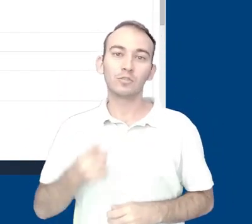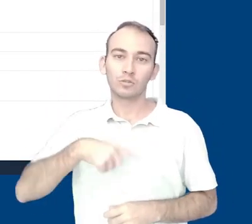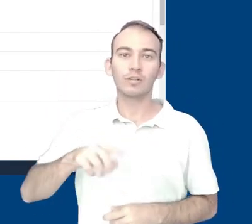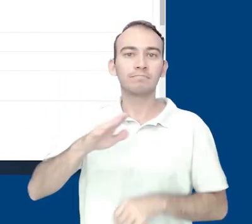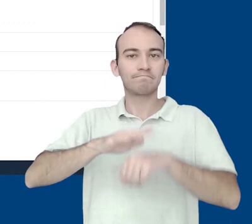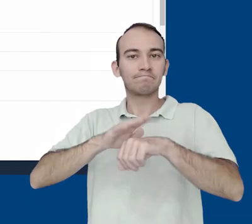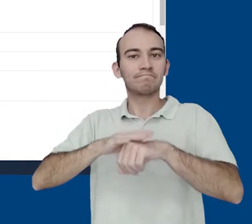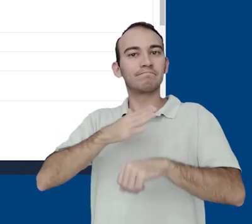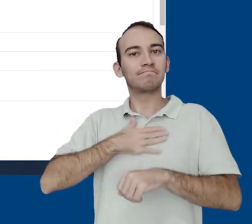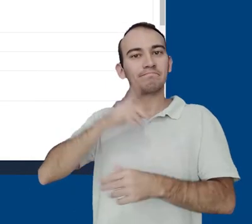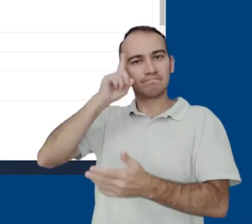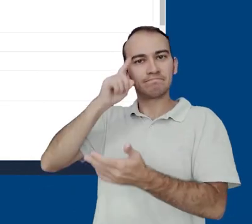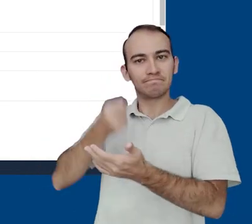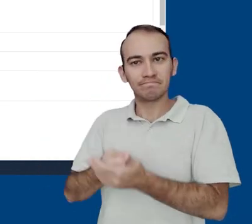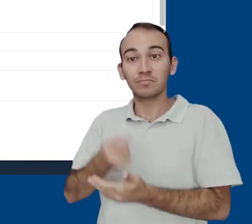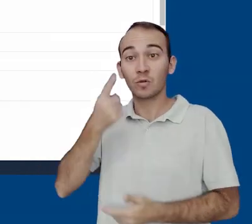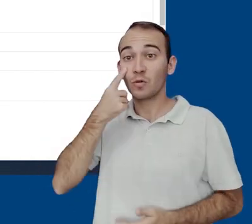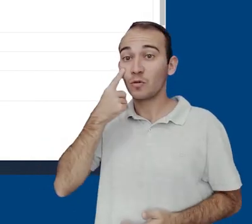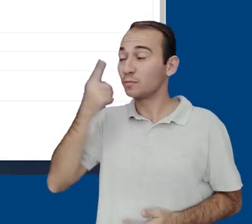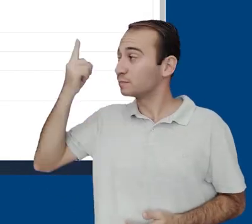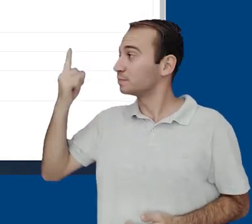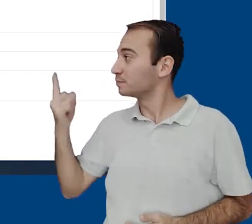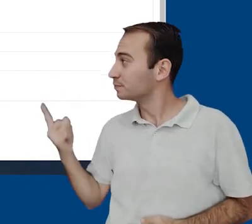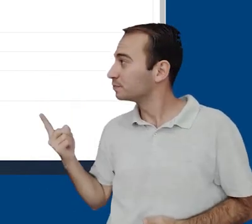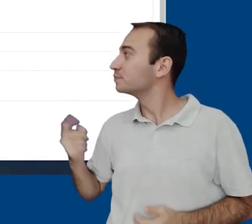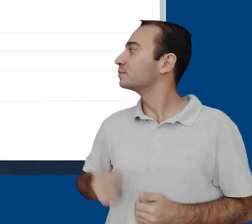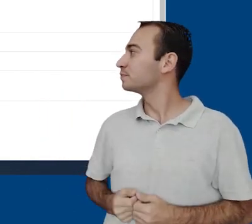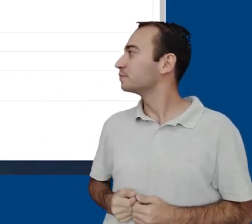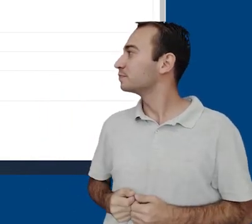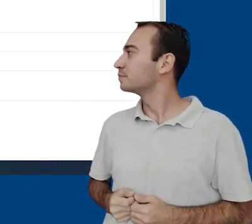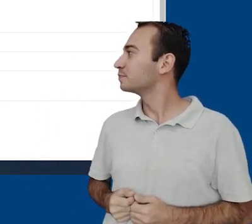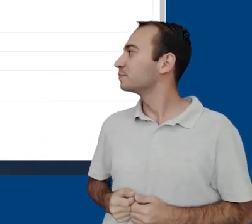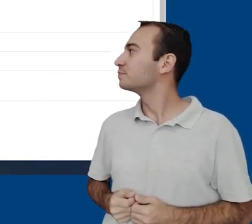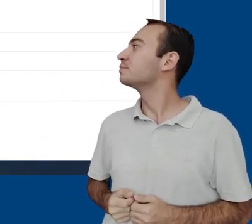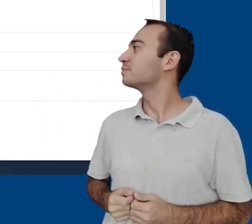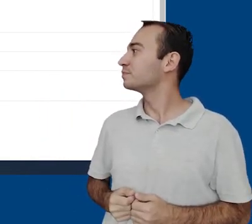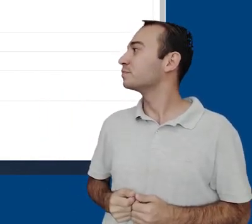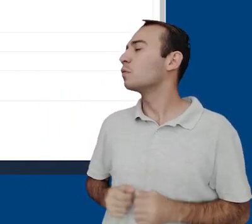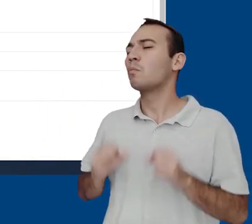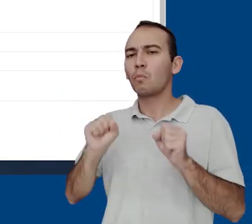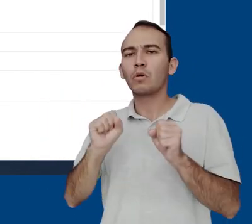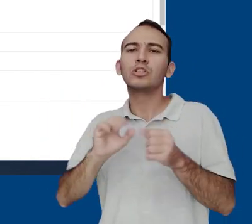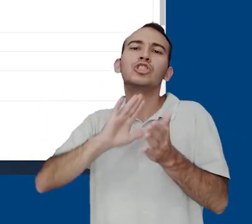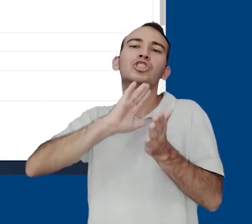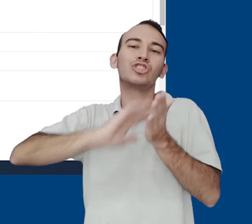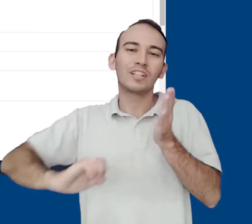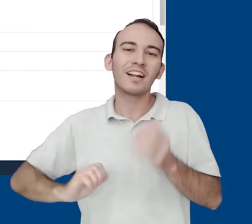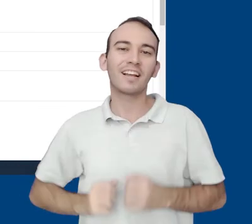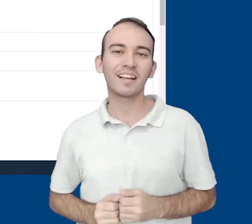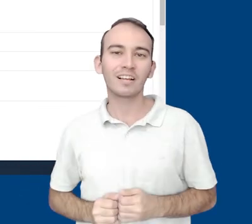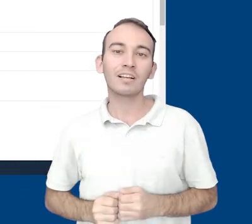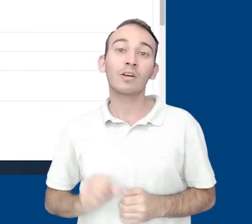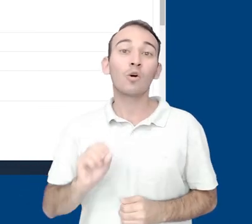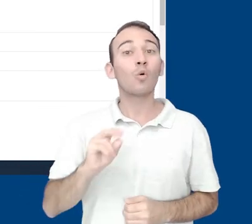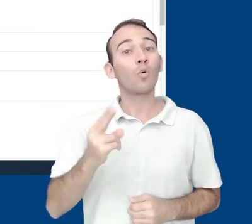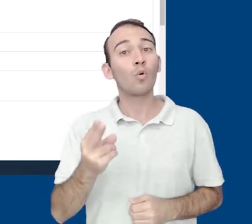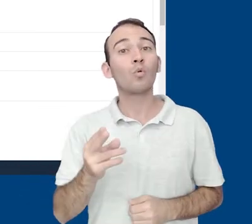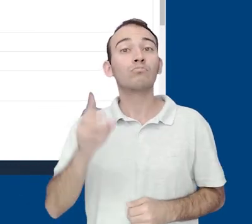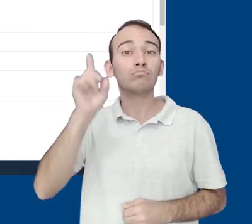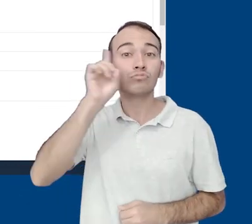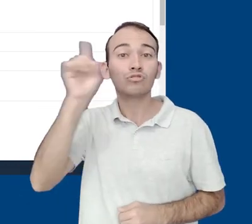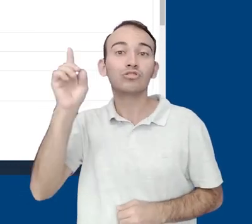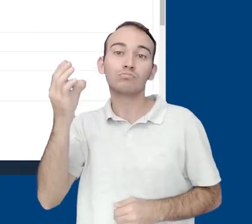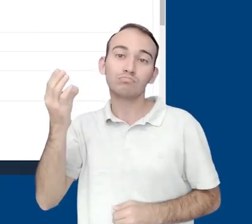que a caixinha de confirmação à direita do recurso não seja exibida. Repare que também podemos colocar uma